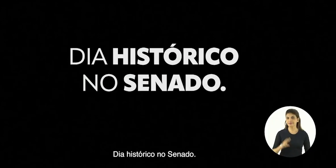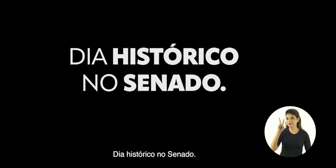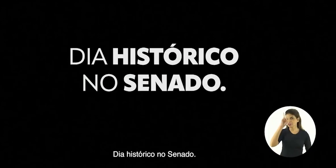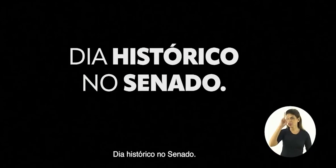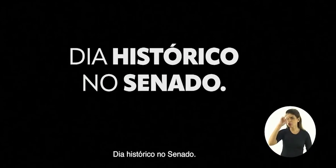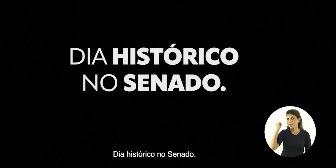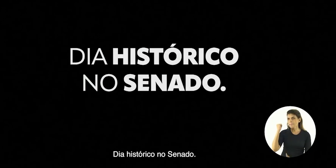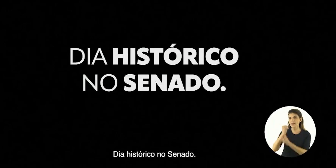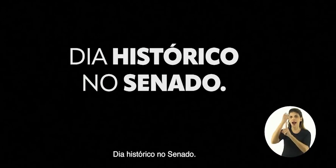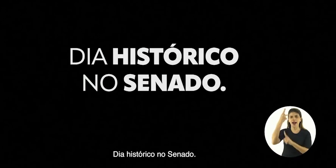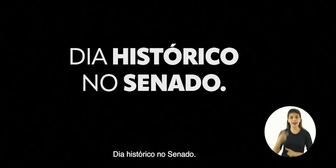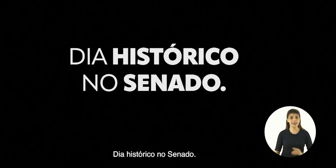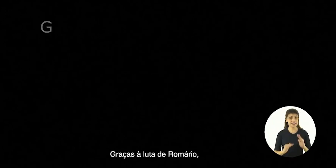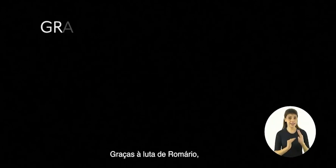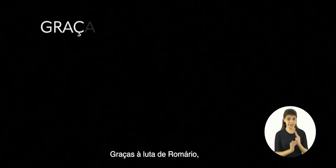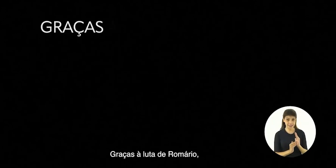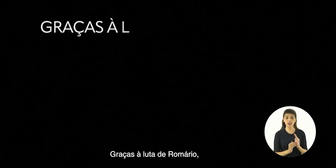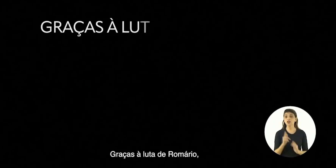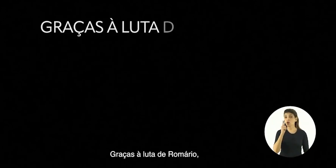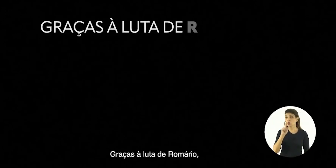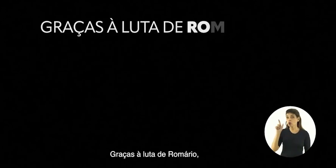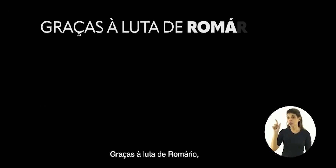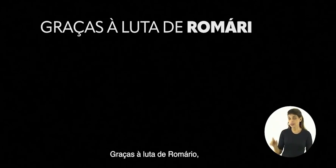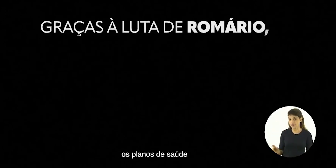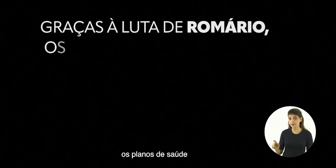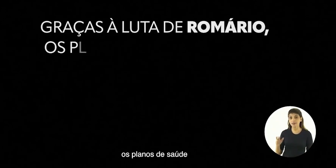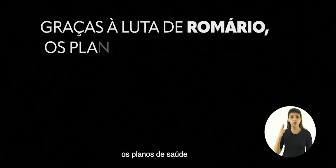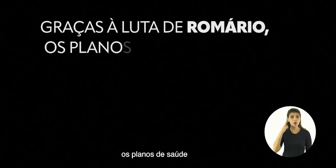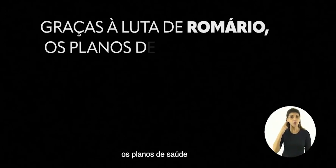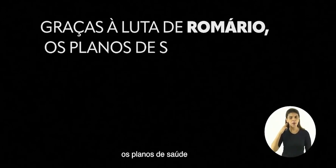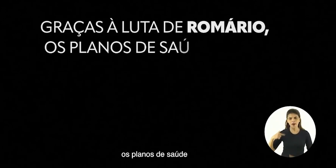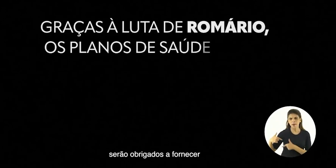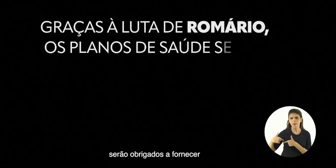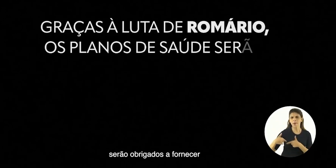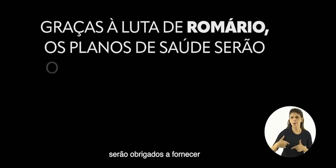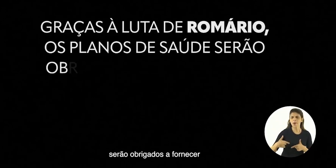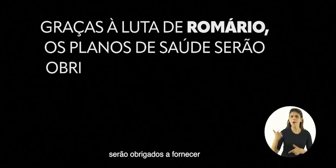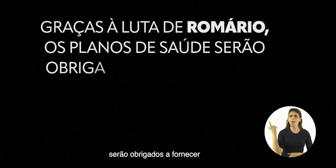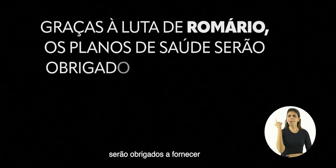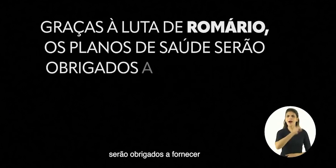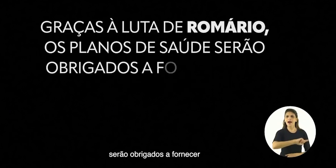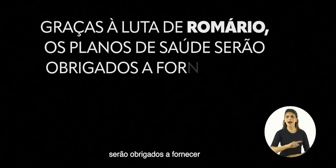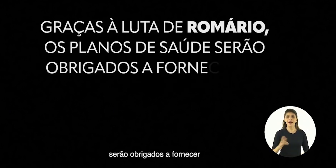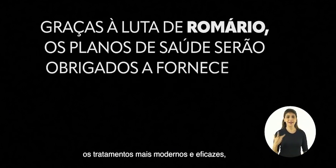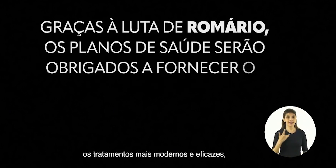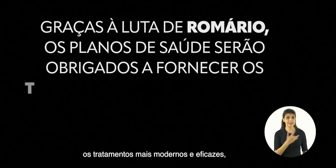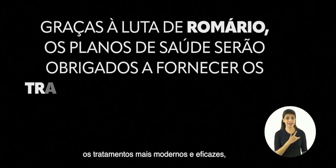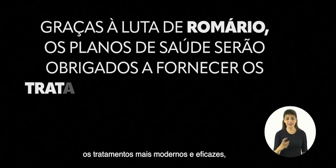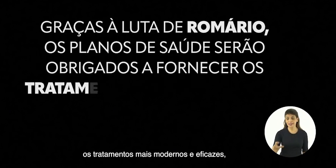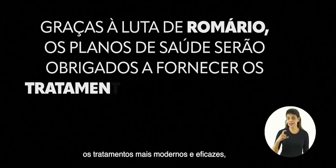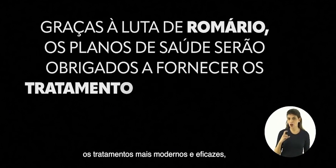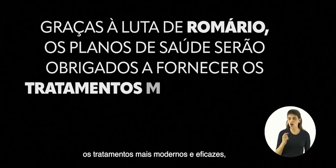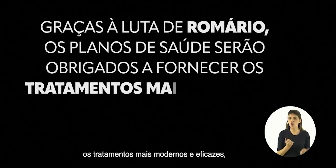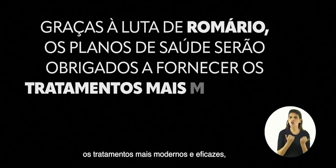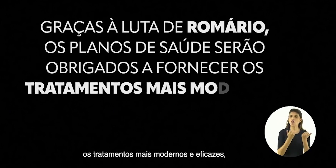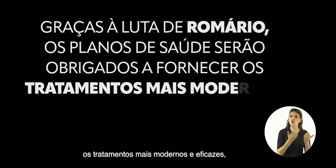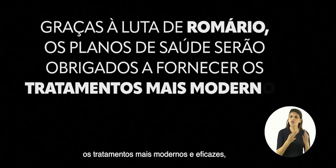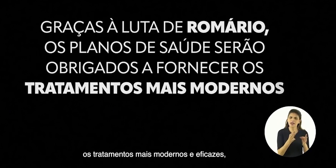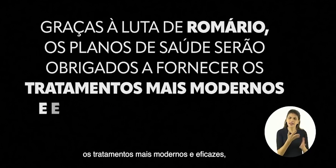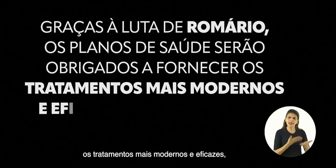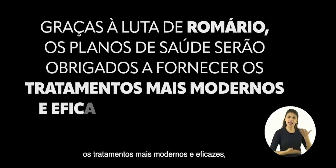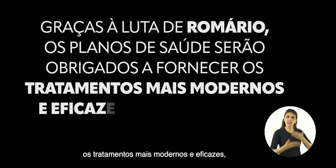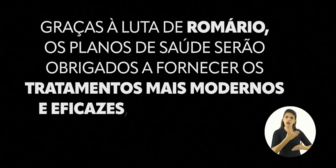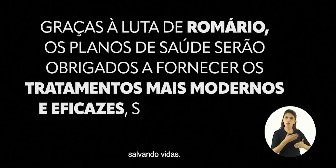dia histórico no senado graças a luta de Romário os planos de saúde serão obrigados a fornecer os tratamentos mais